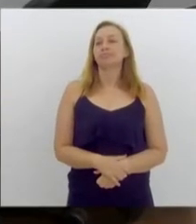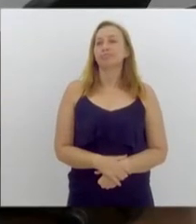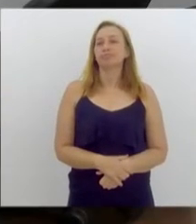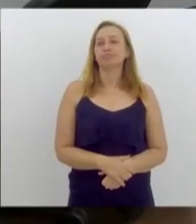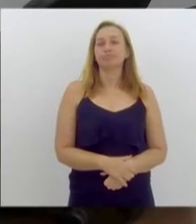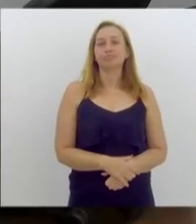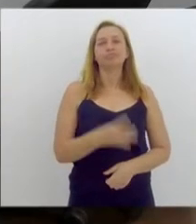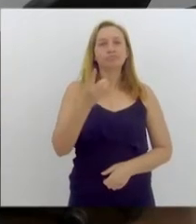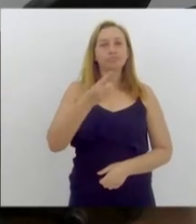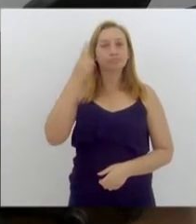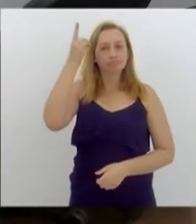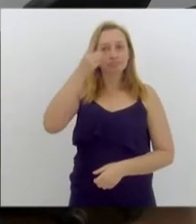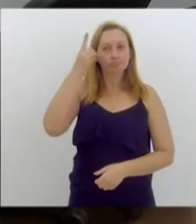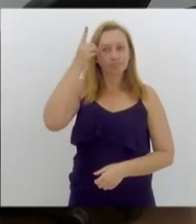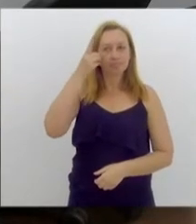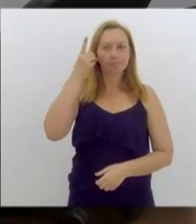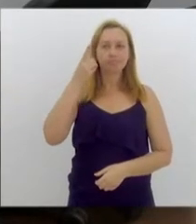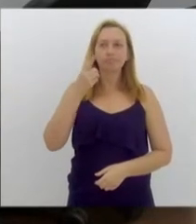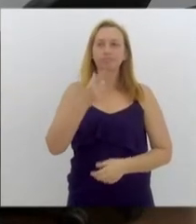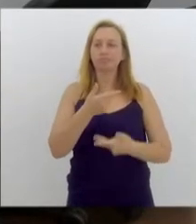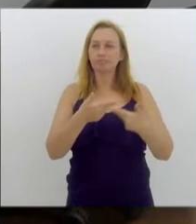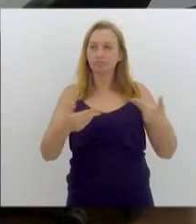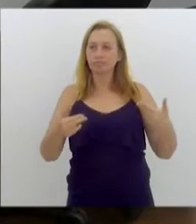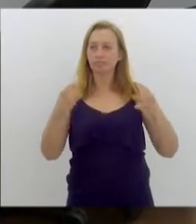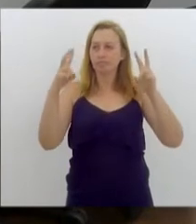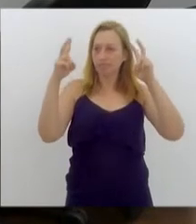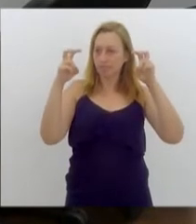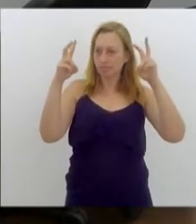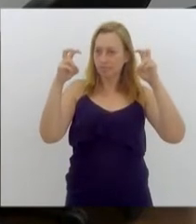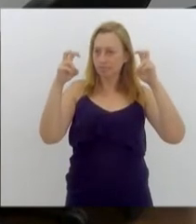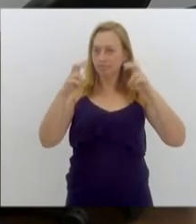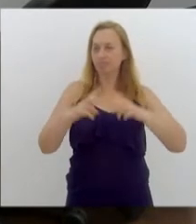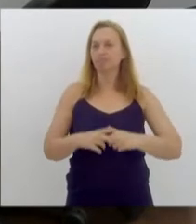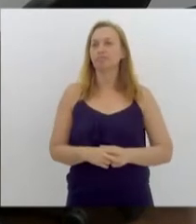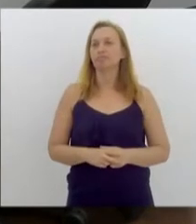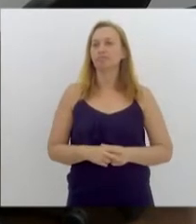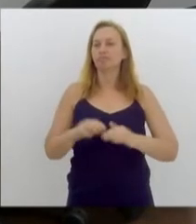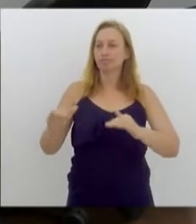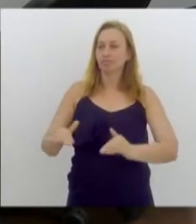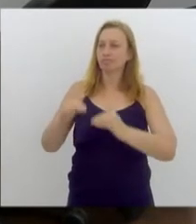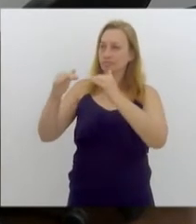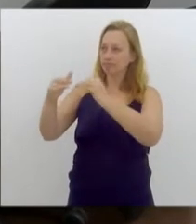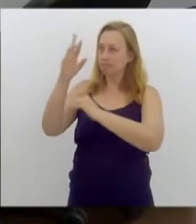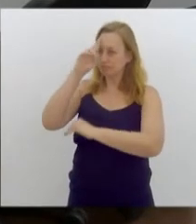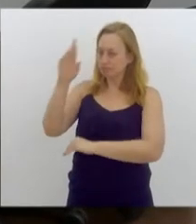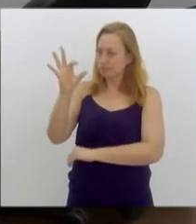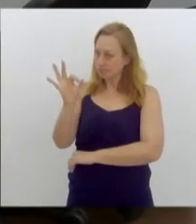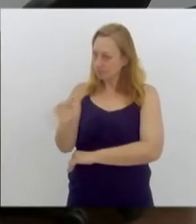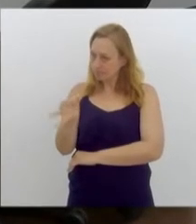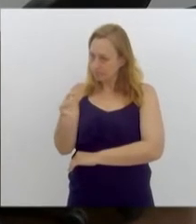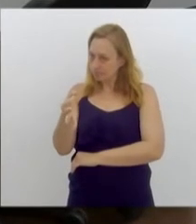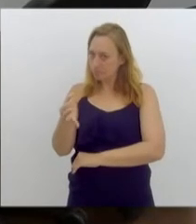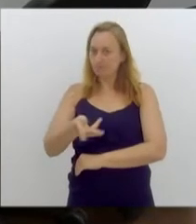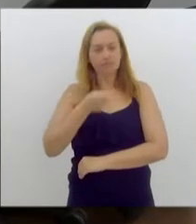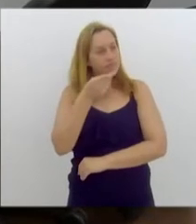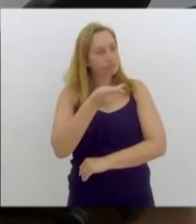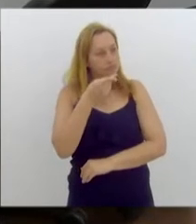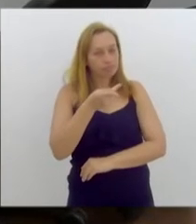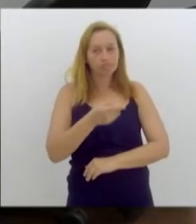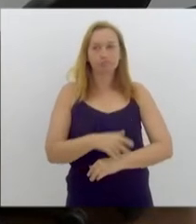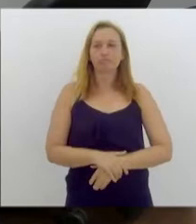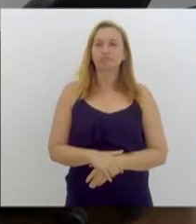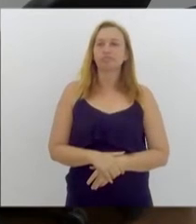Deputado tem vários aspectos acho que tem o vossa excelência tem toda razão quando aborda essa questão